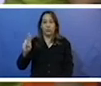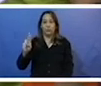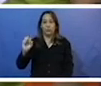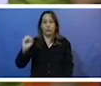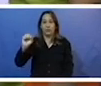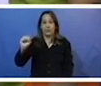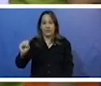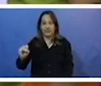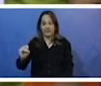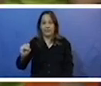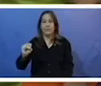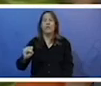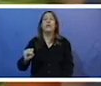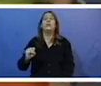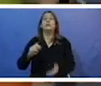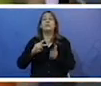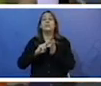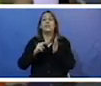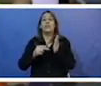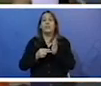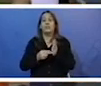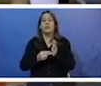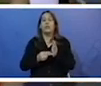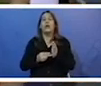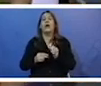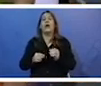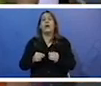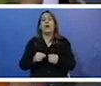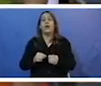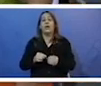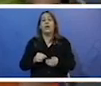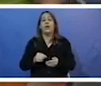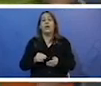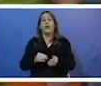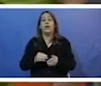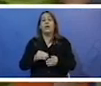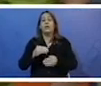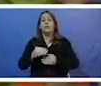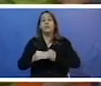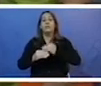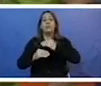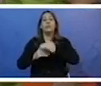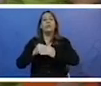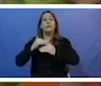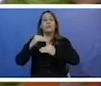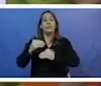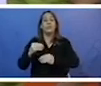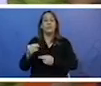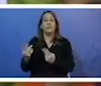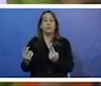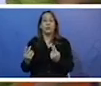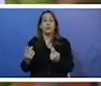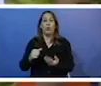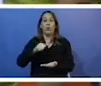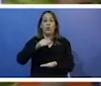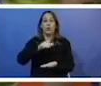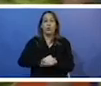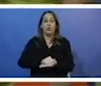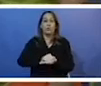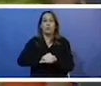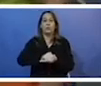xilogravuras. Ou seja, elas resultam de processo parecido com a de um carimbo. O